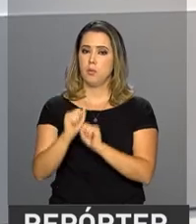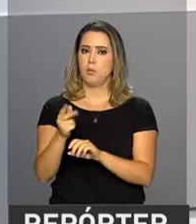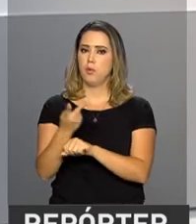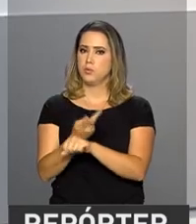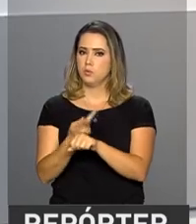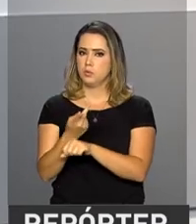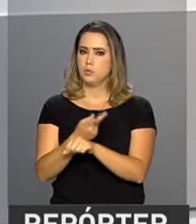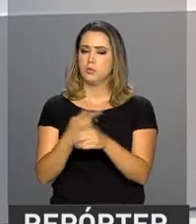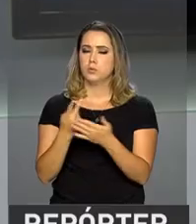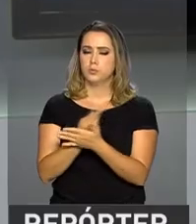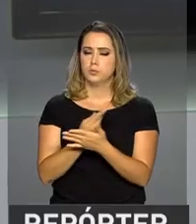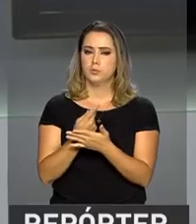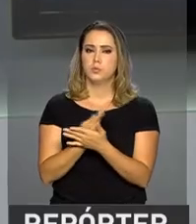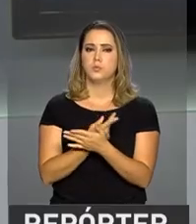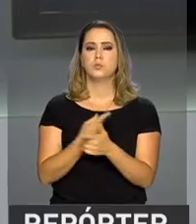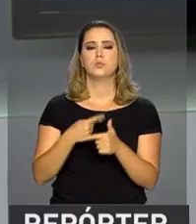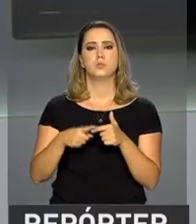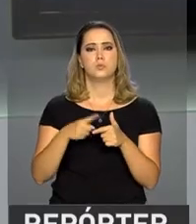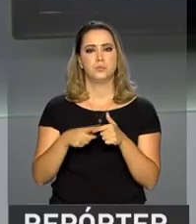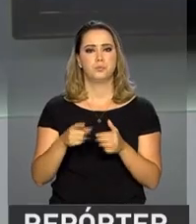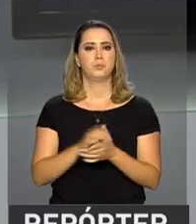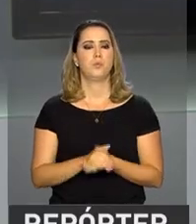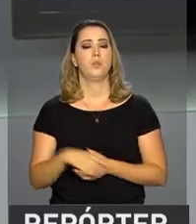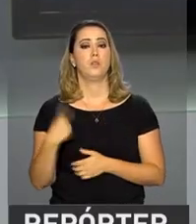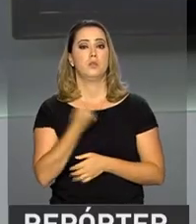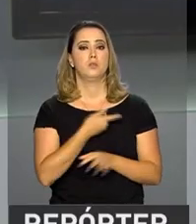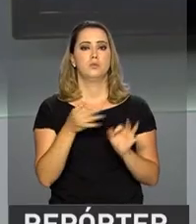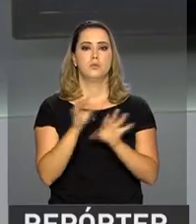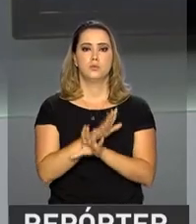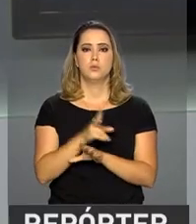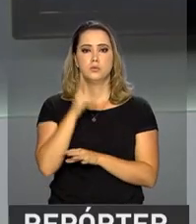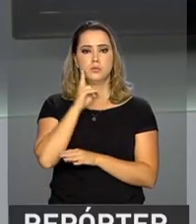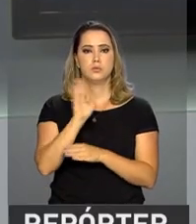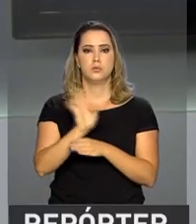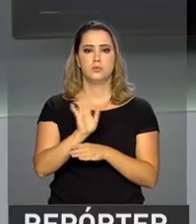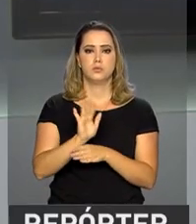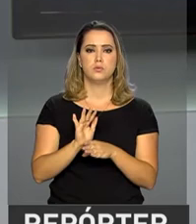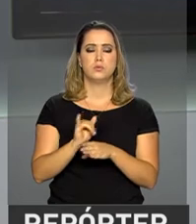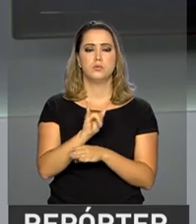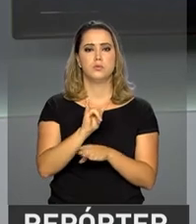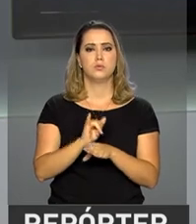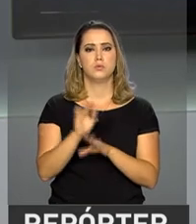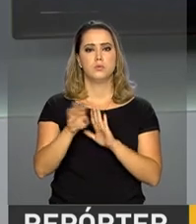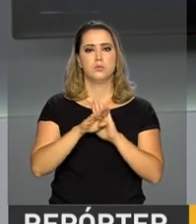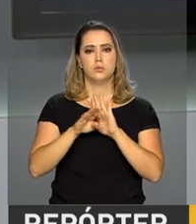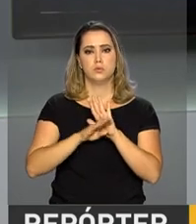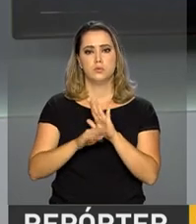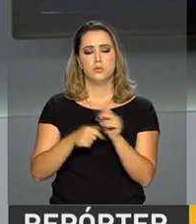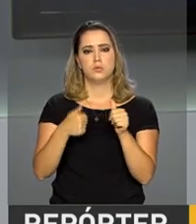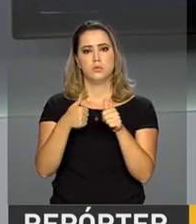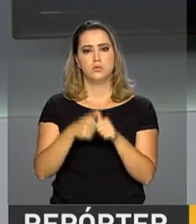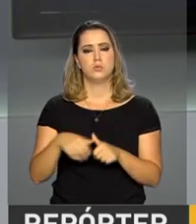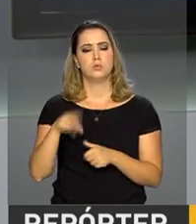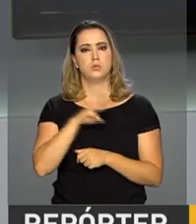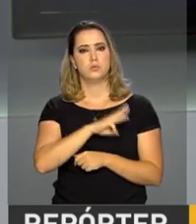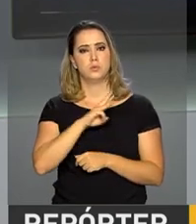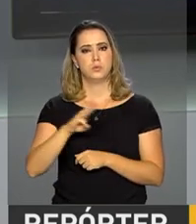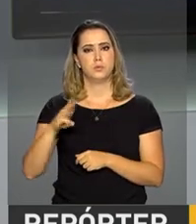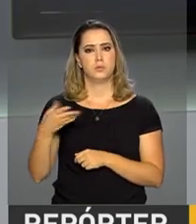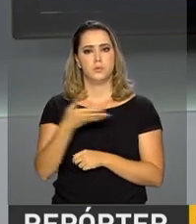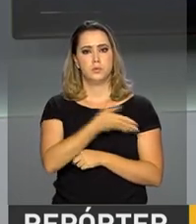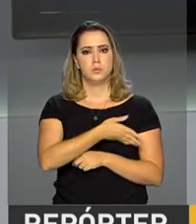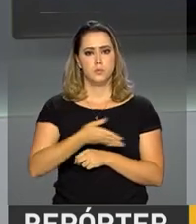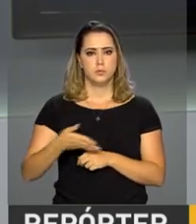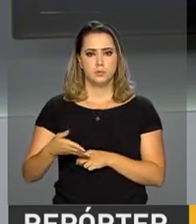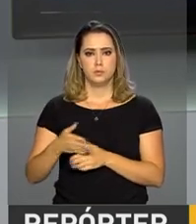investigação nós ficamos por aqui você pode rever as reportagens no youtube e toda a nossa programação também está